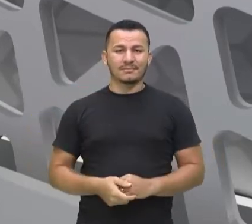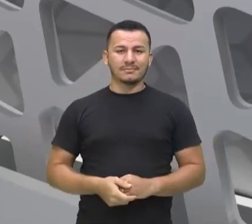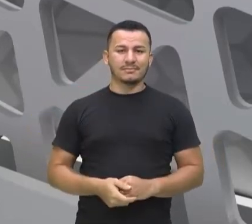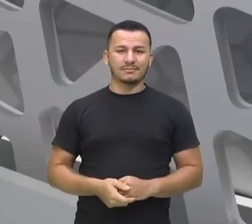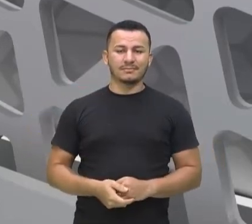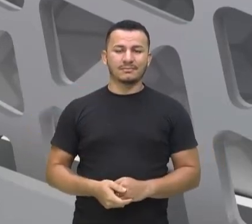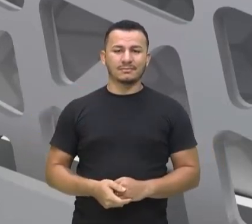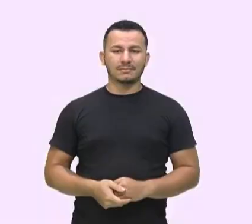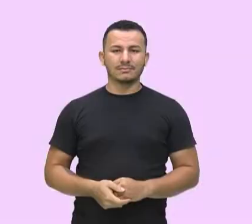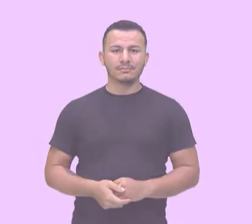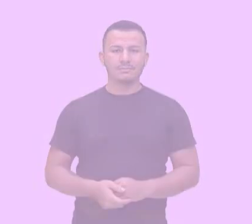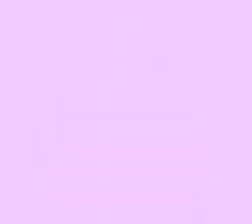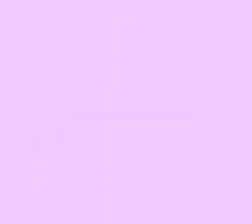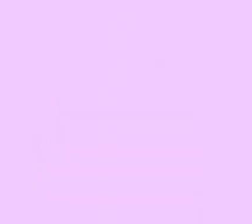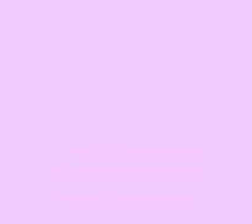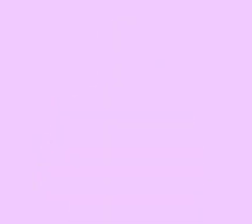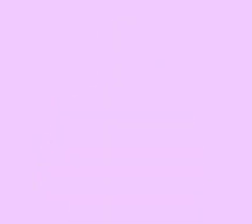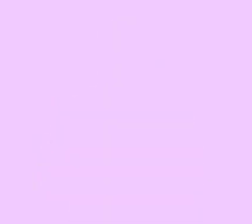Acompanha aí.